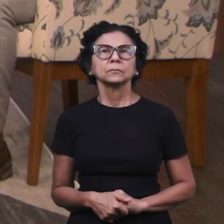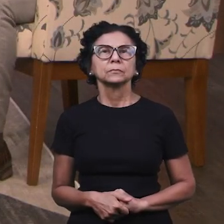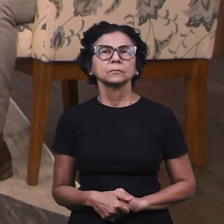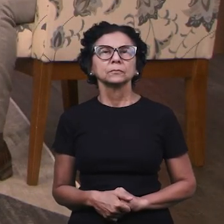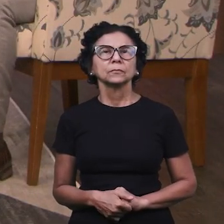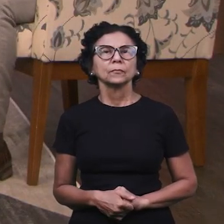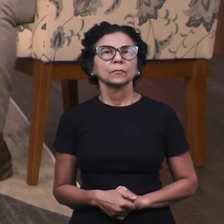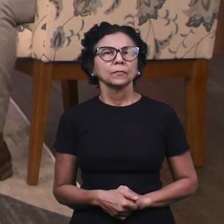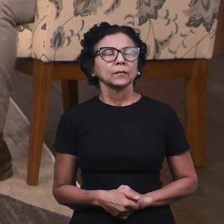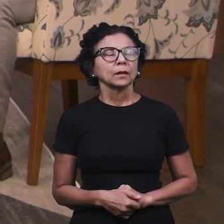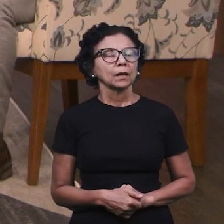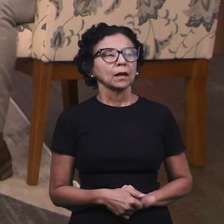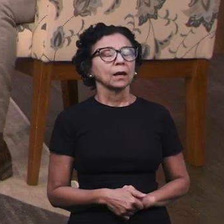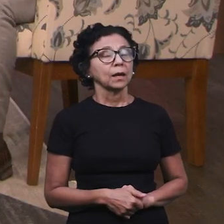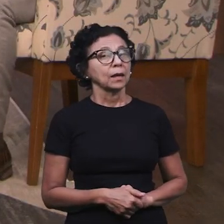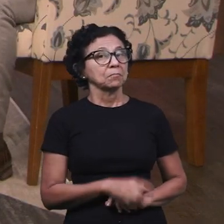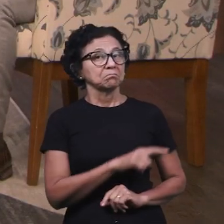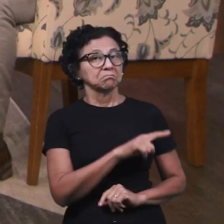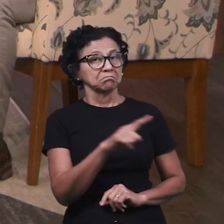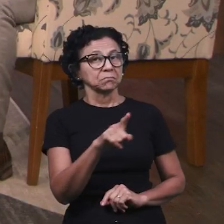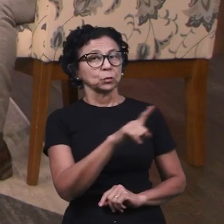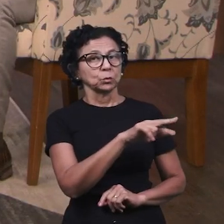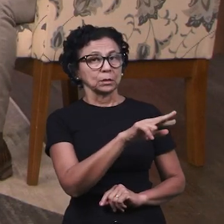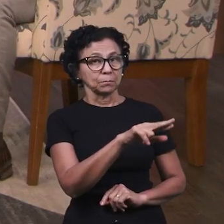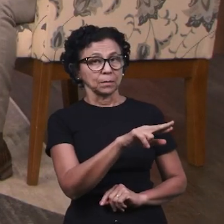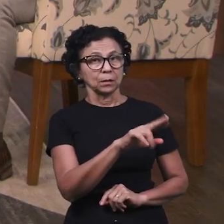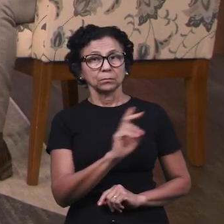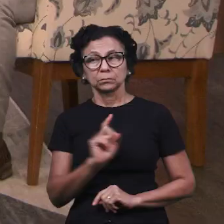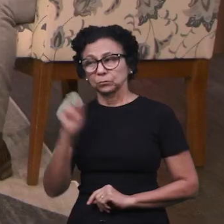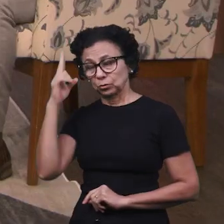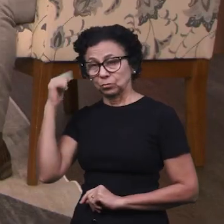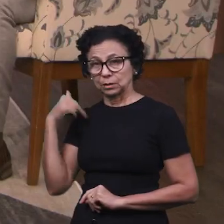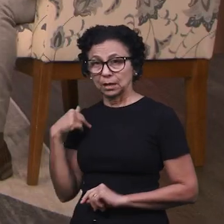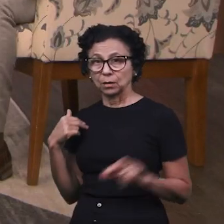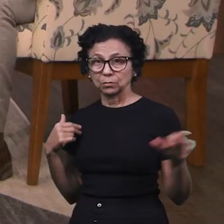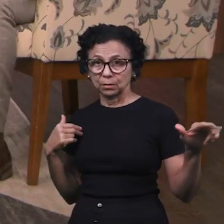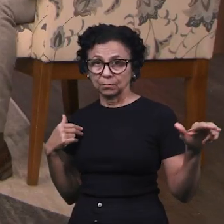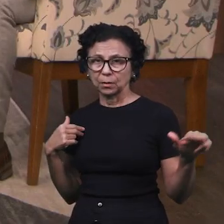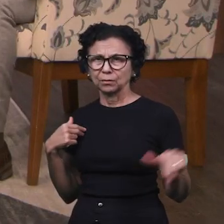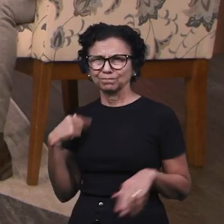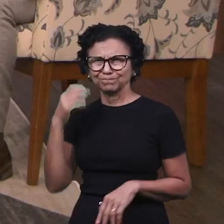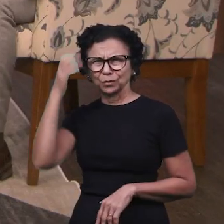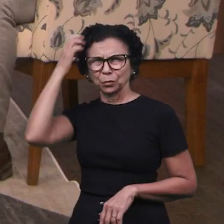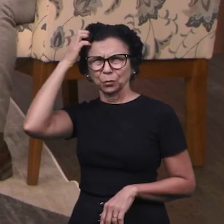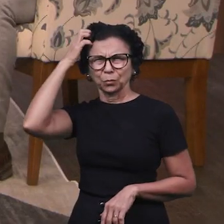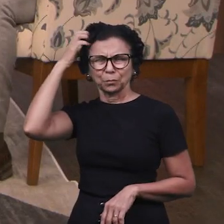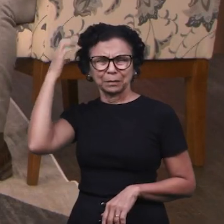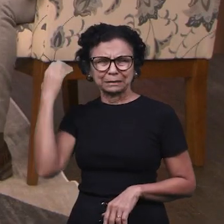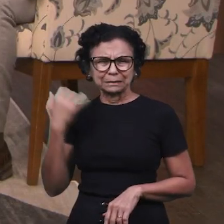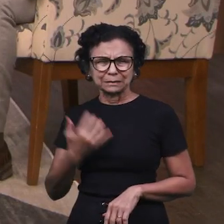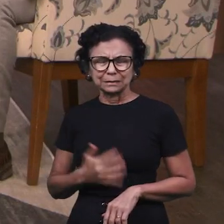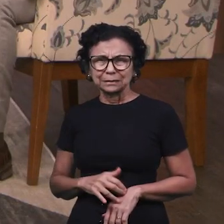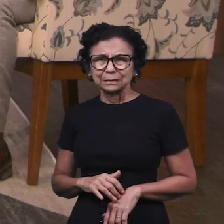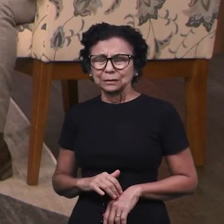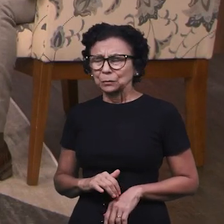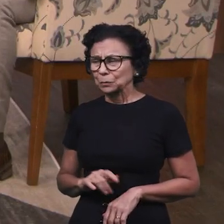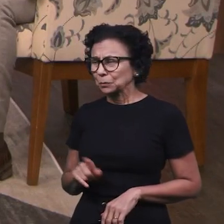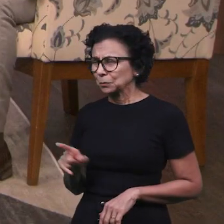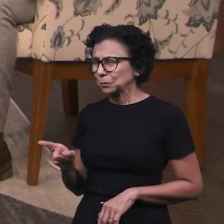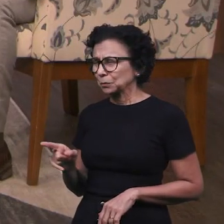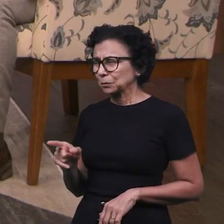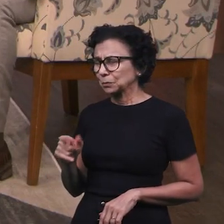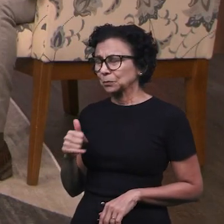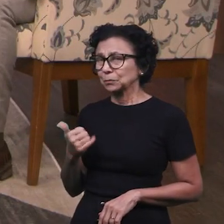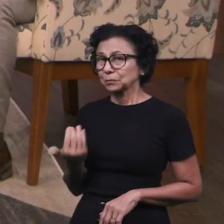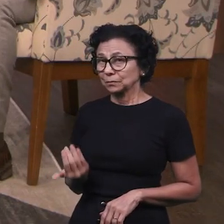os irmãos, eles sentiram a culpa, né? O peso, porque eles viram ali